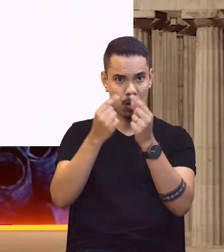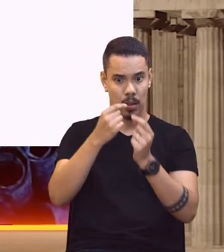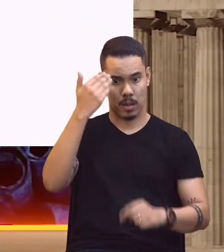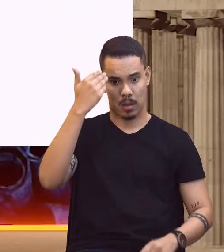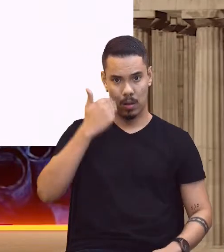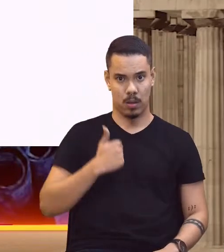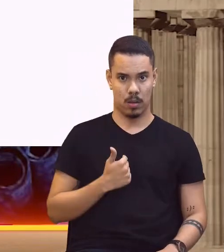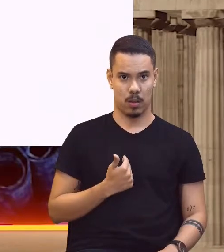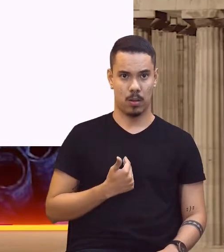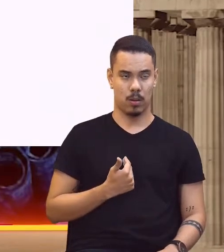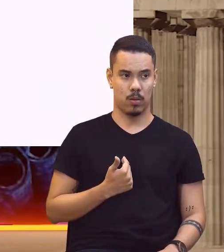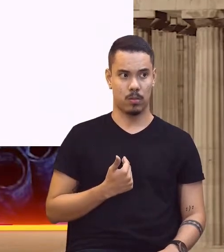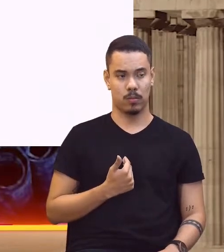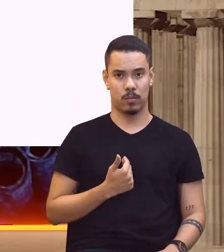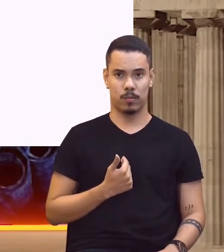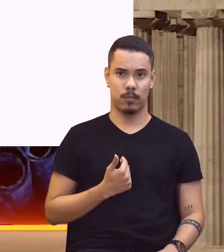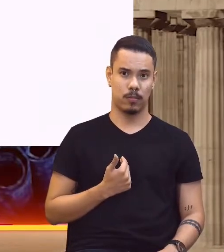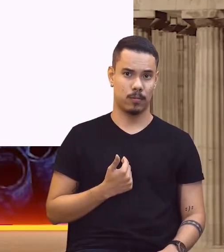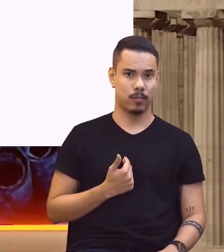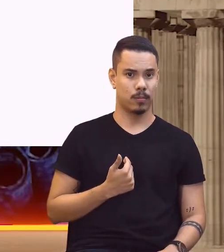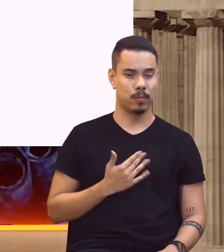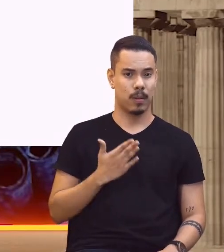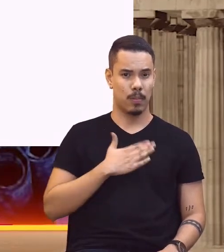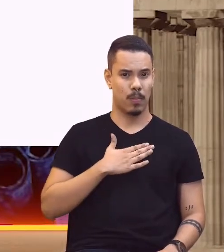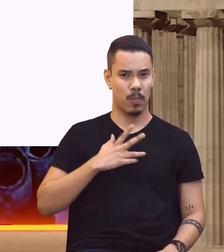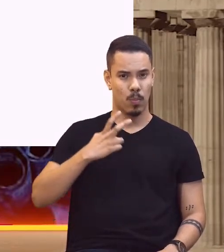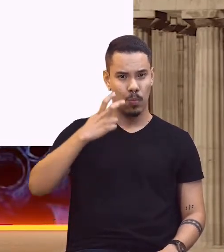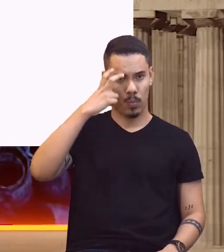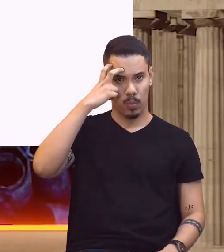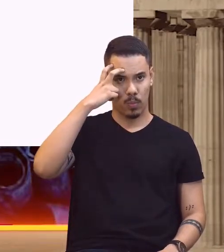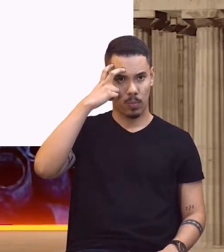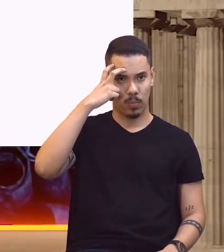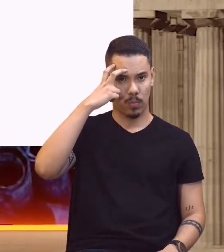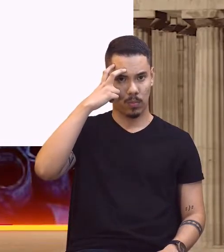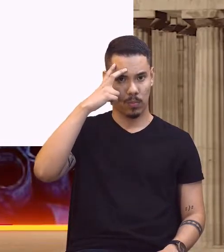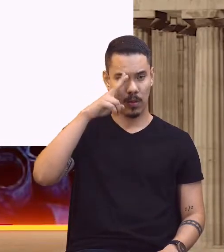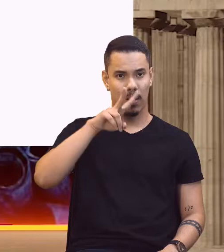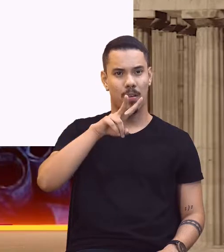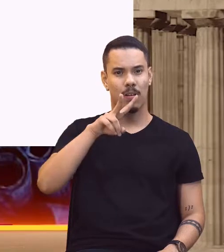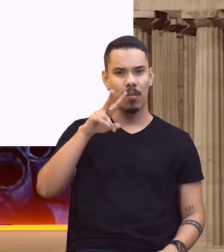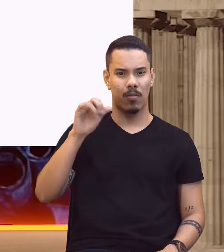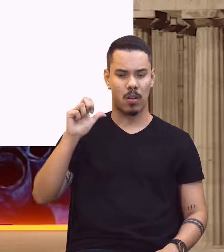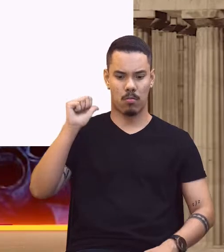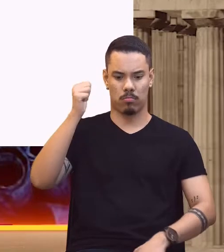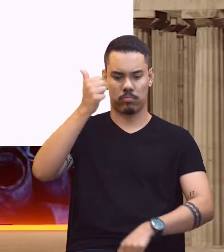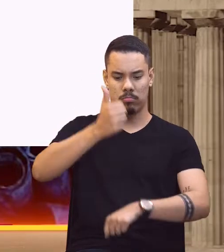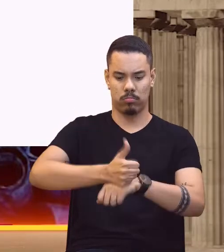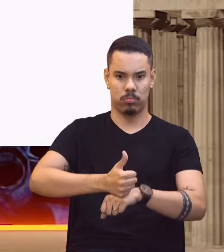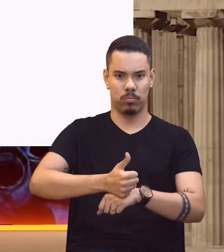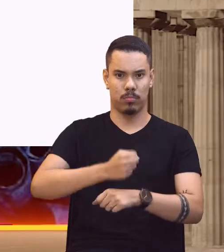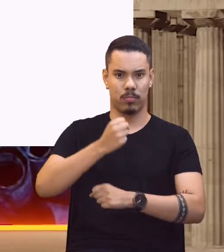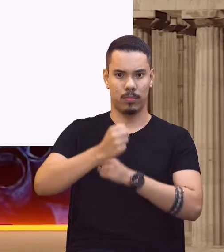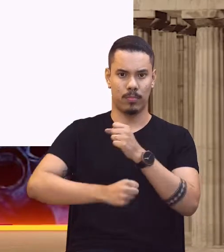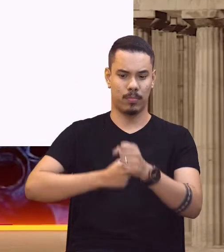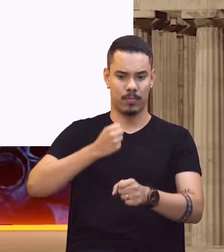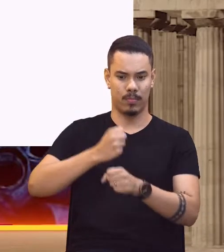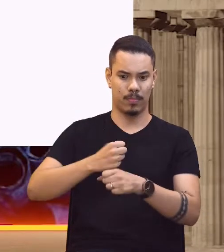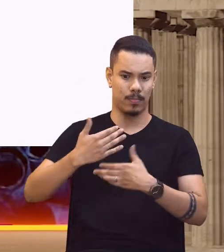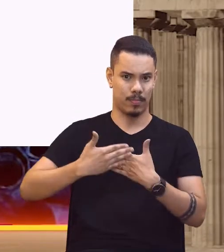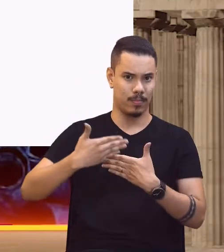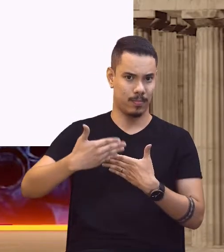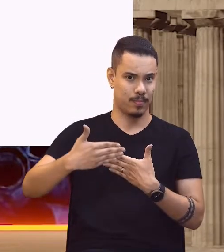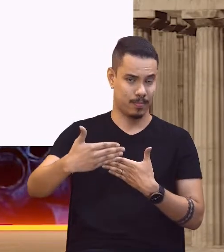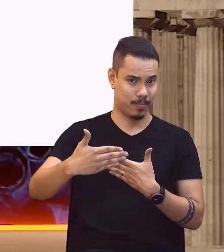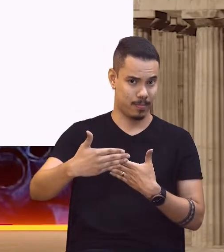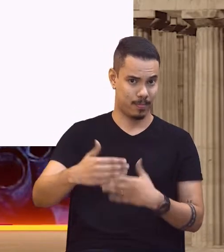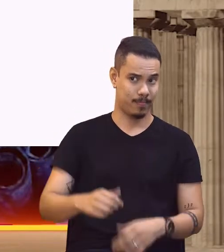grego antigo, será que a minha cultura ela vai prevalecer daqui a uns anos? Será que